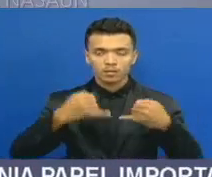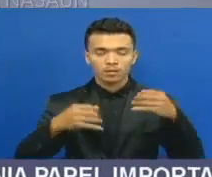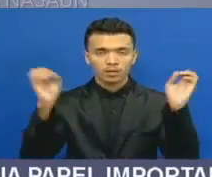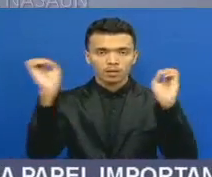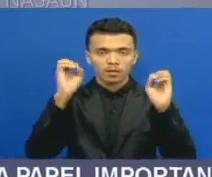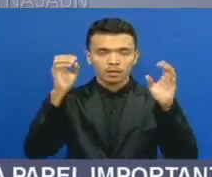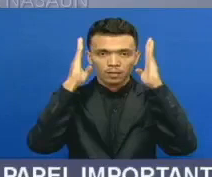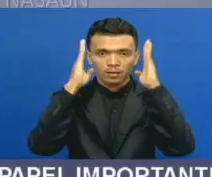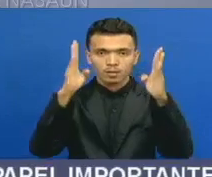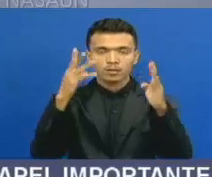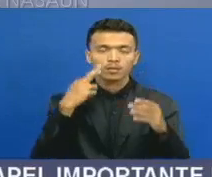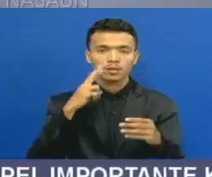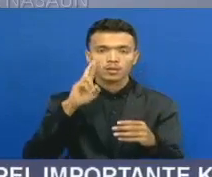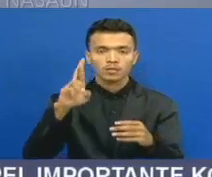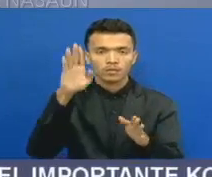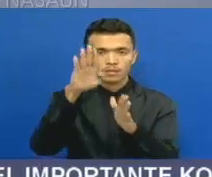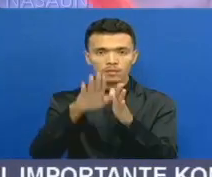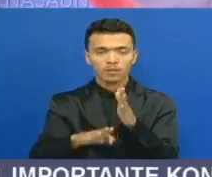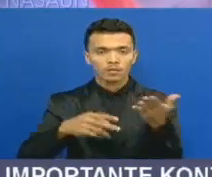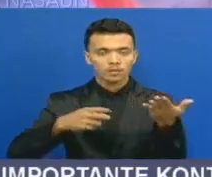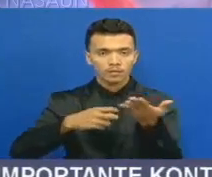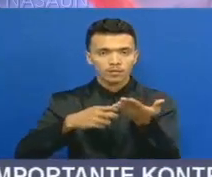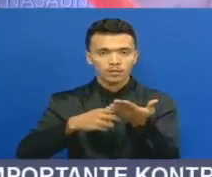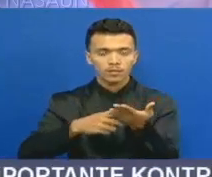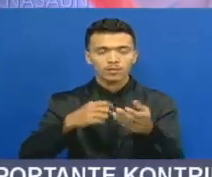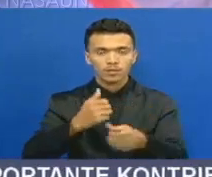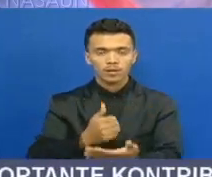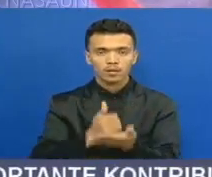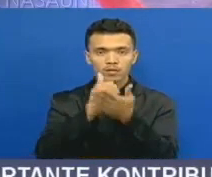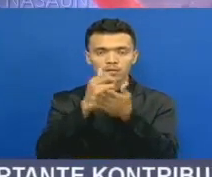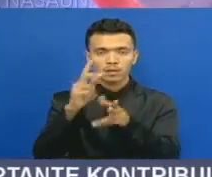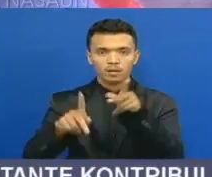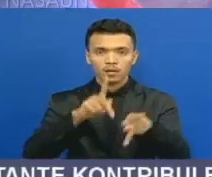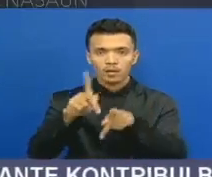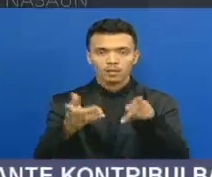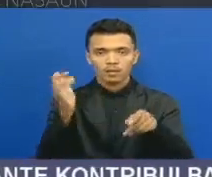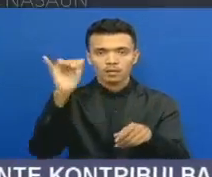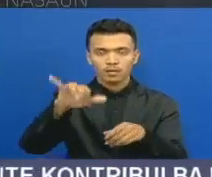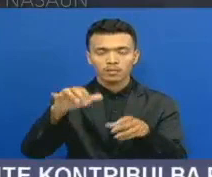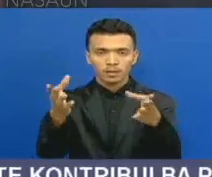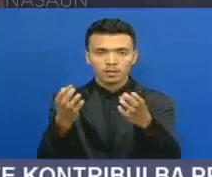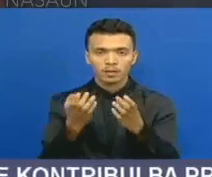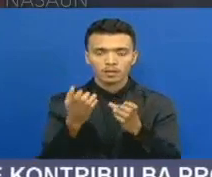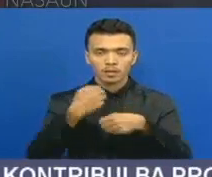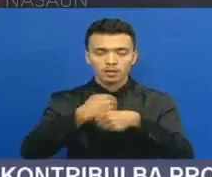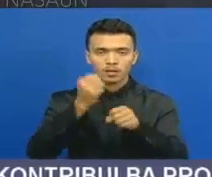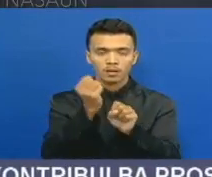Seriedade, soluciona problema menos caderneta passaporte, onde facilita cidadão Siranebe Hakara trata